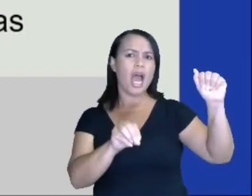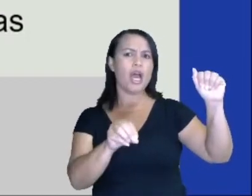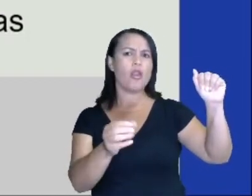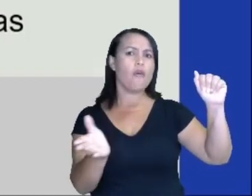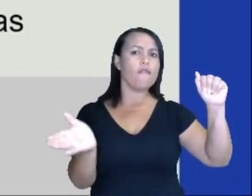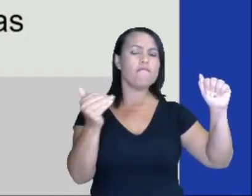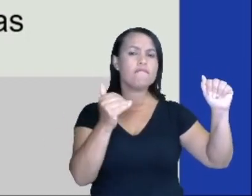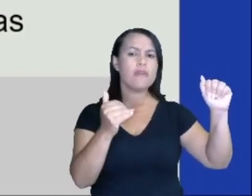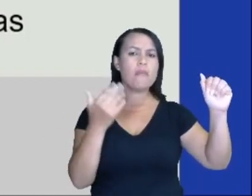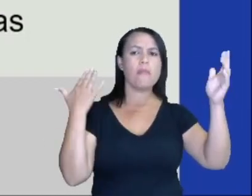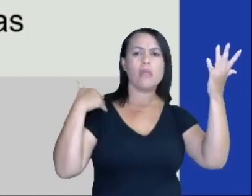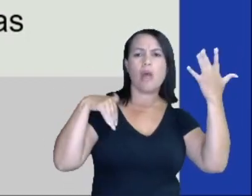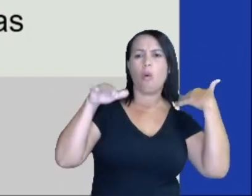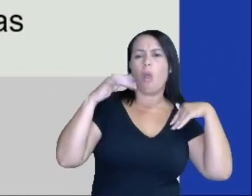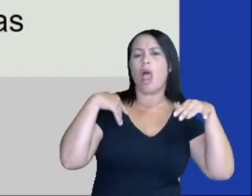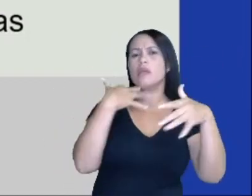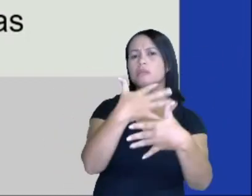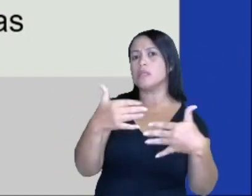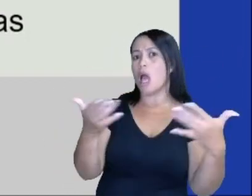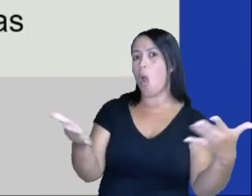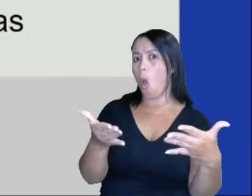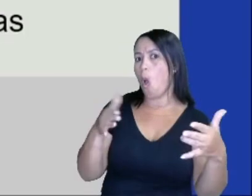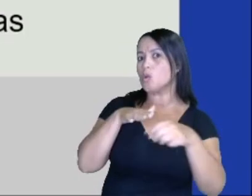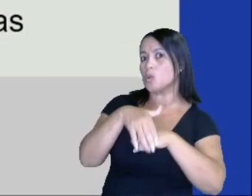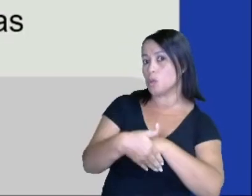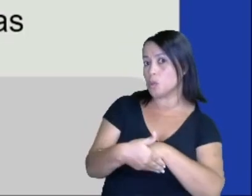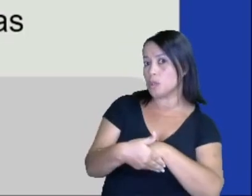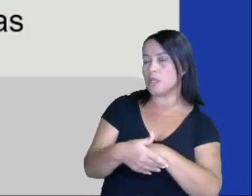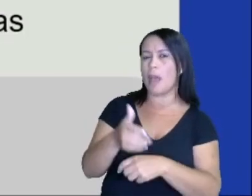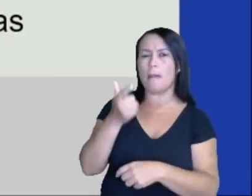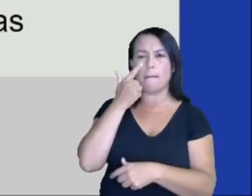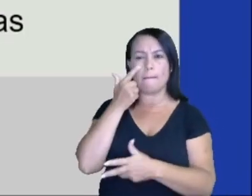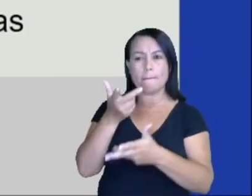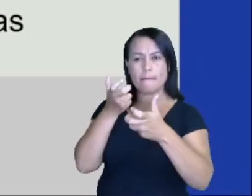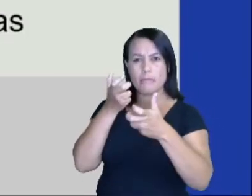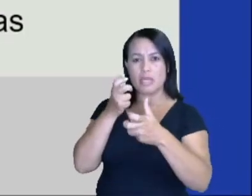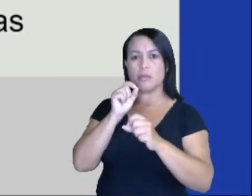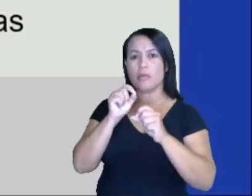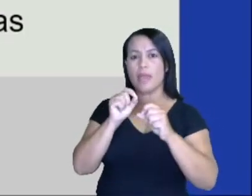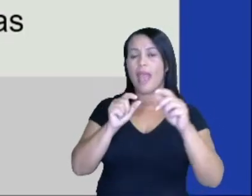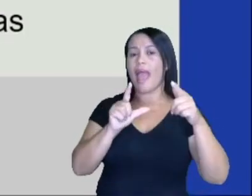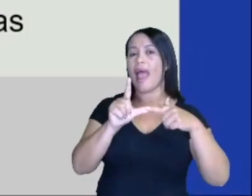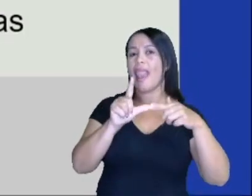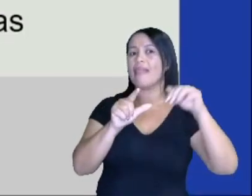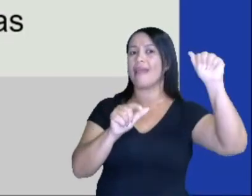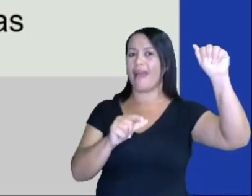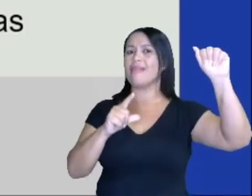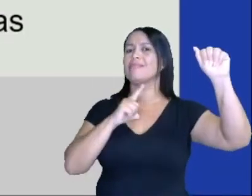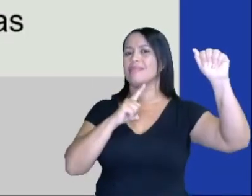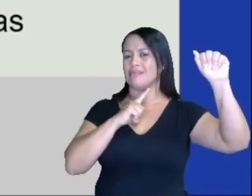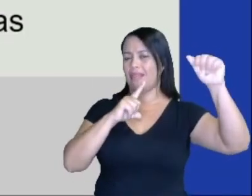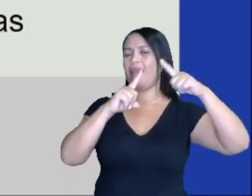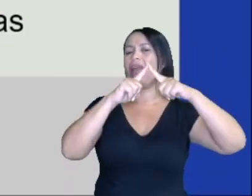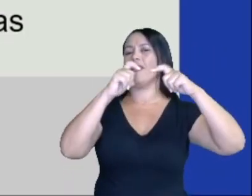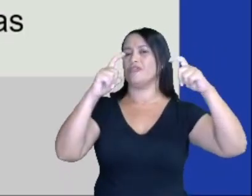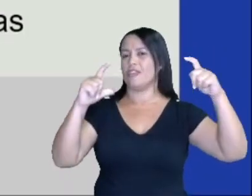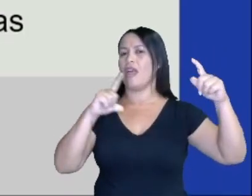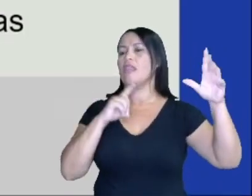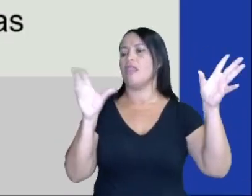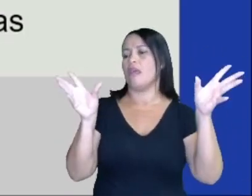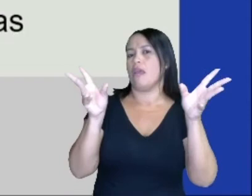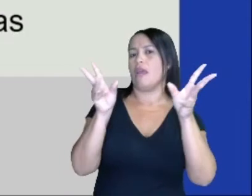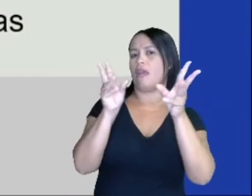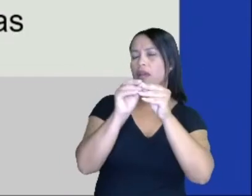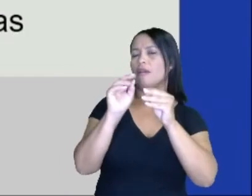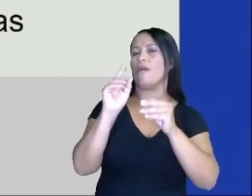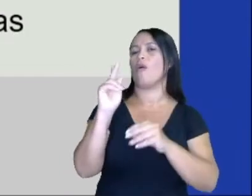vamos dar um rolê no centro da cidade hoje de noite? Percebam que a letra A, ela tem gírias, ela tem abreviações como